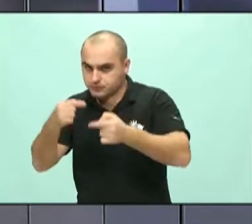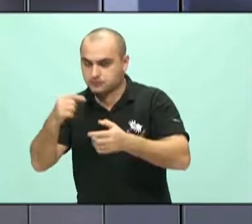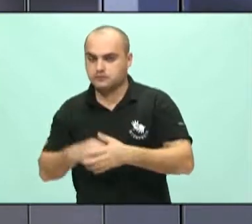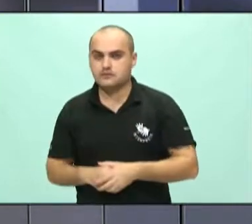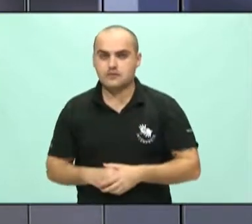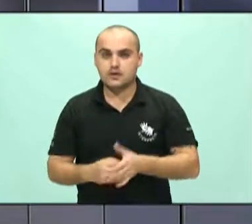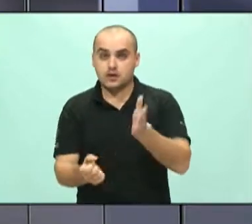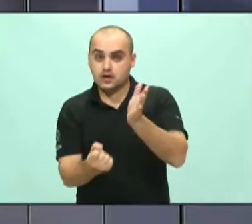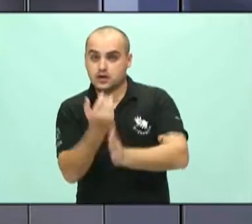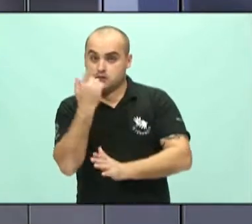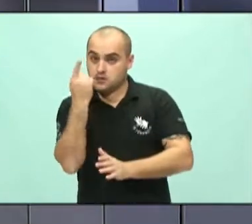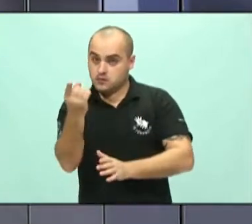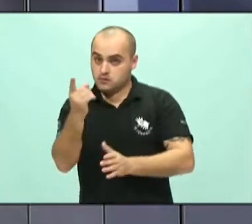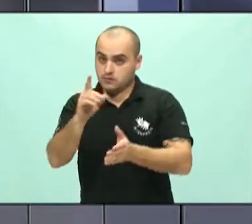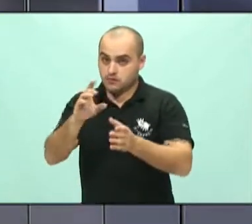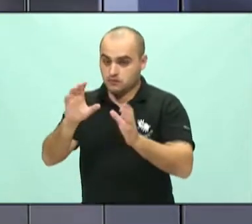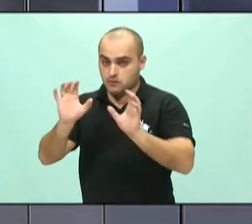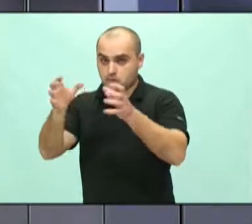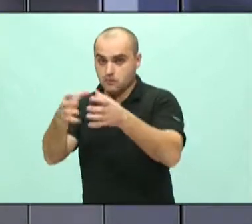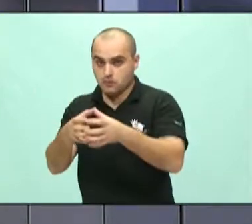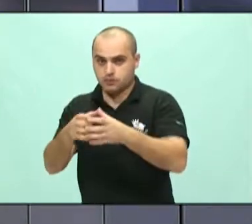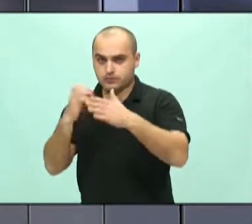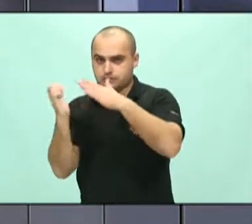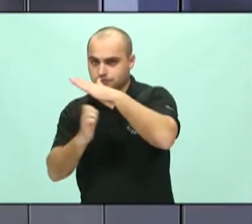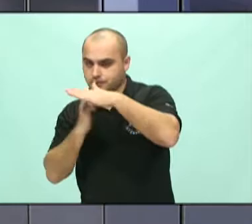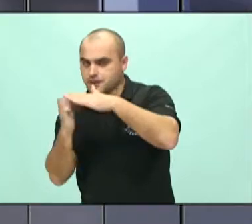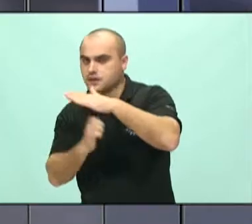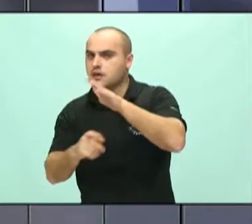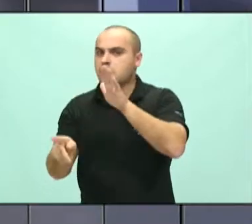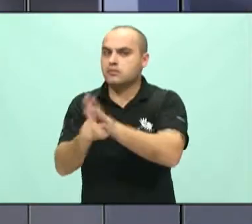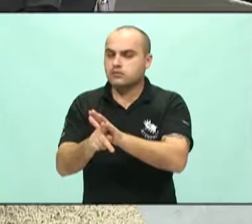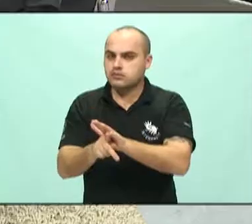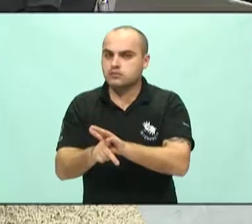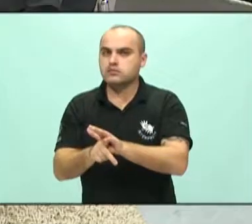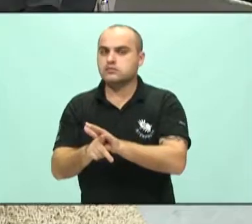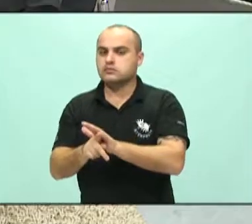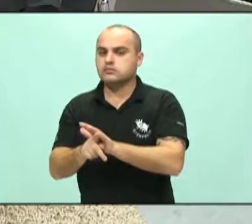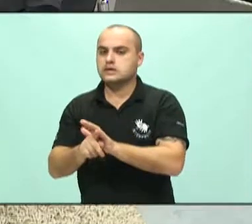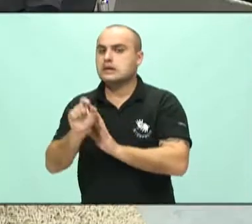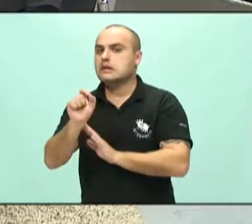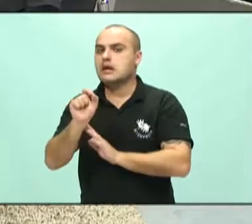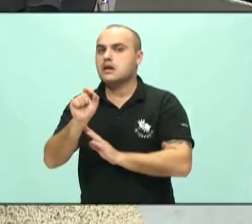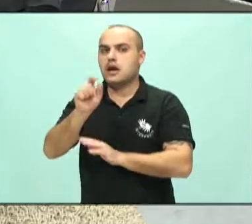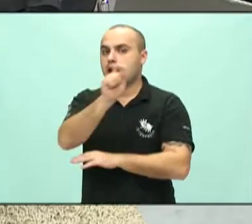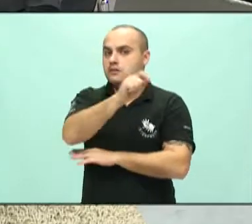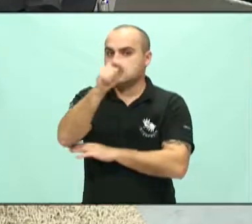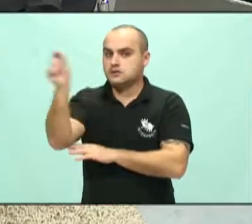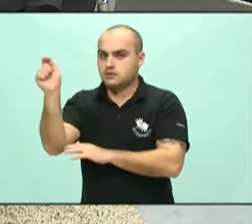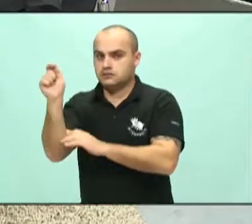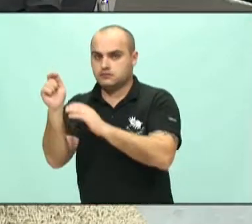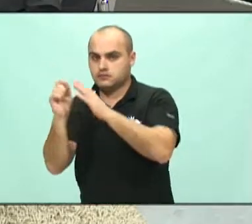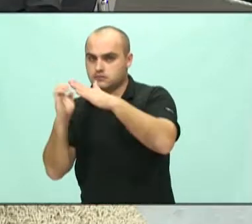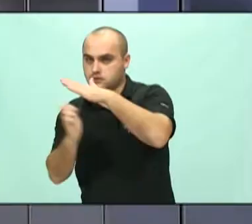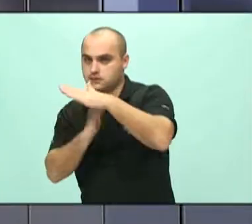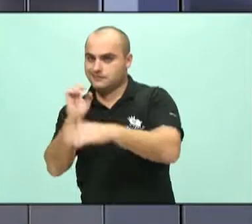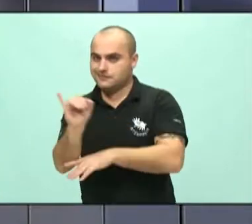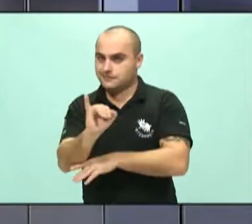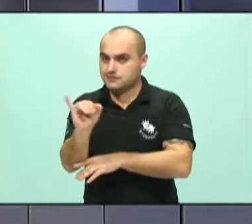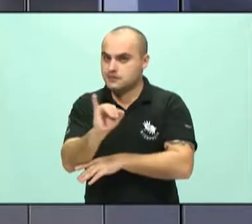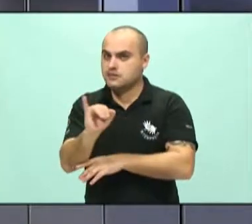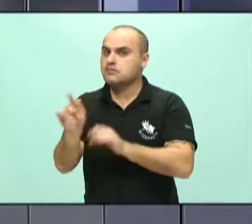formação de um comitê empresarial que está sendo capitaneado pela Associação Empresarial